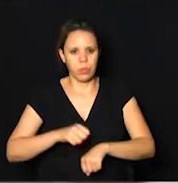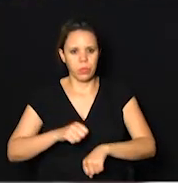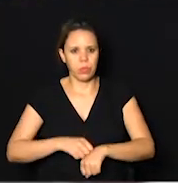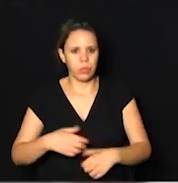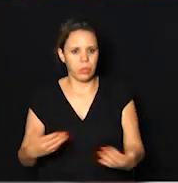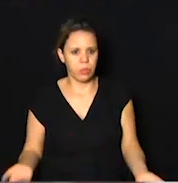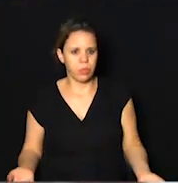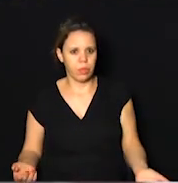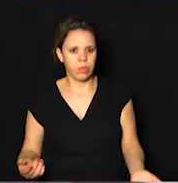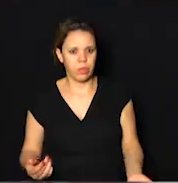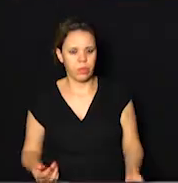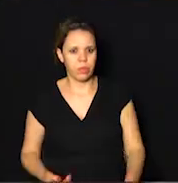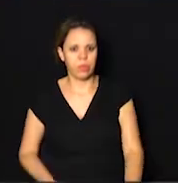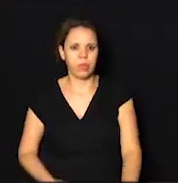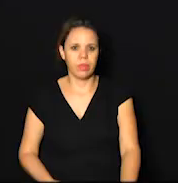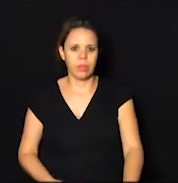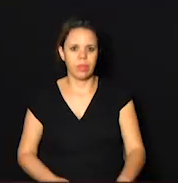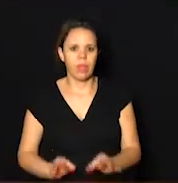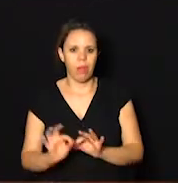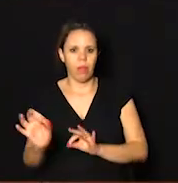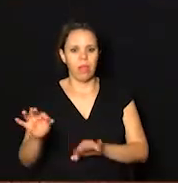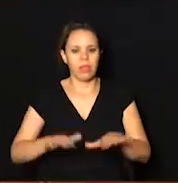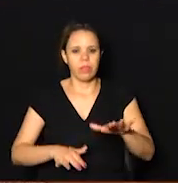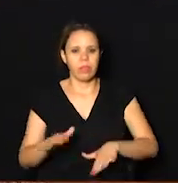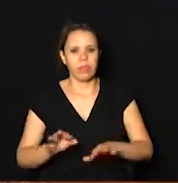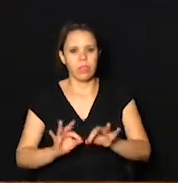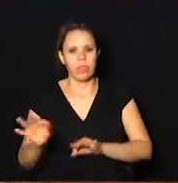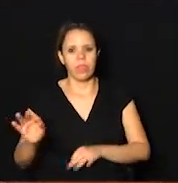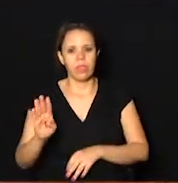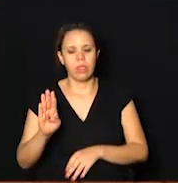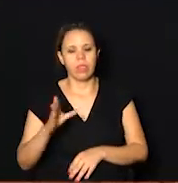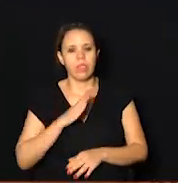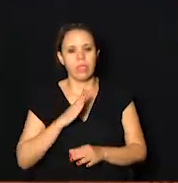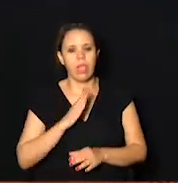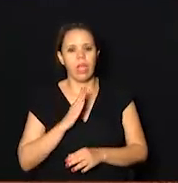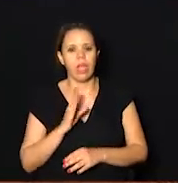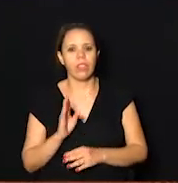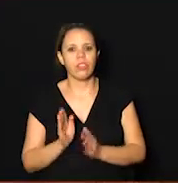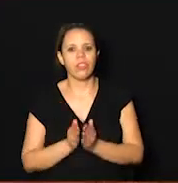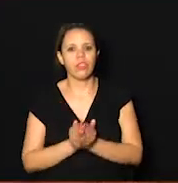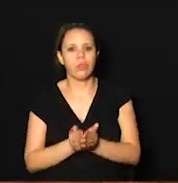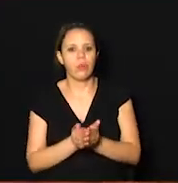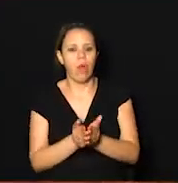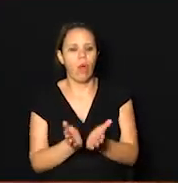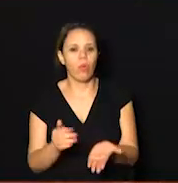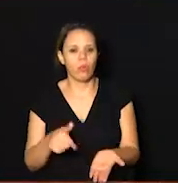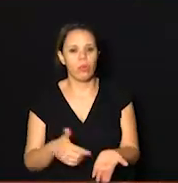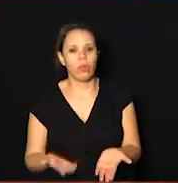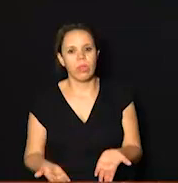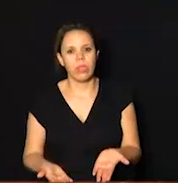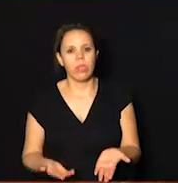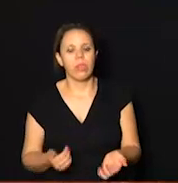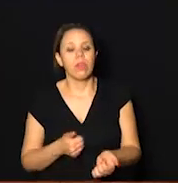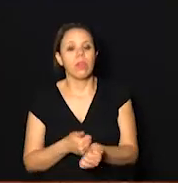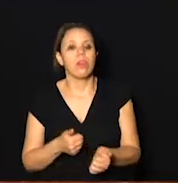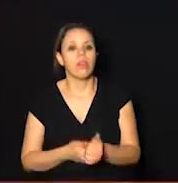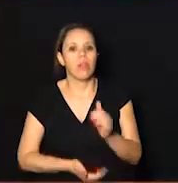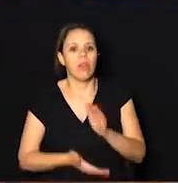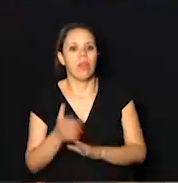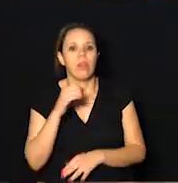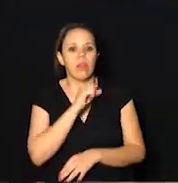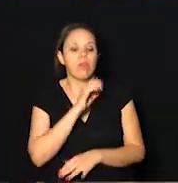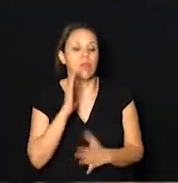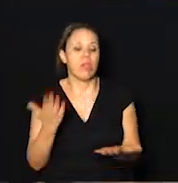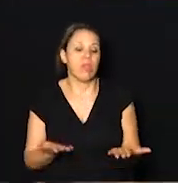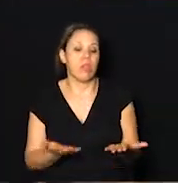duro então a gente tem que se deslocar muitas vezes para bauru que é aqui do lado para a gente dar tiro muitas vezes isso acaba sendo